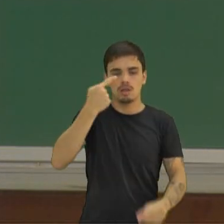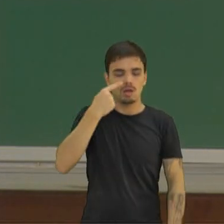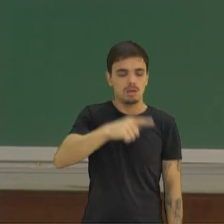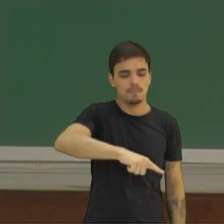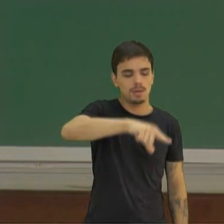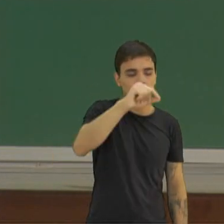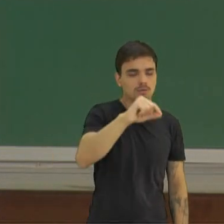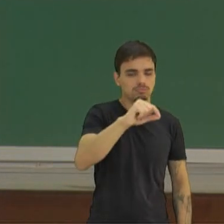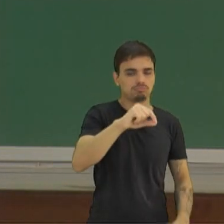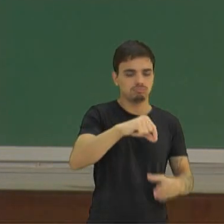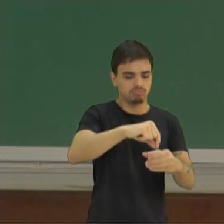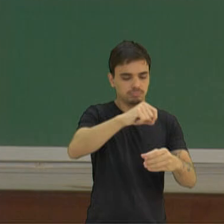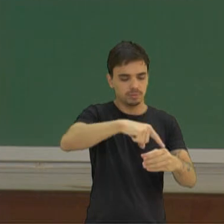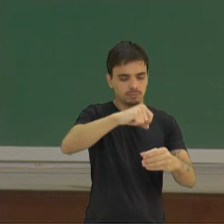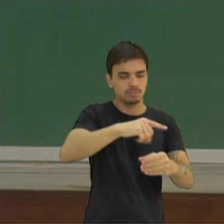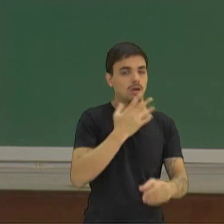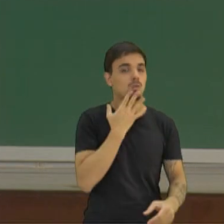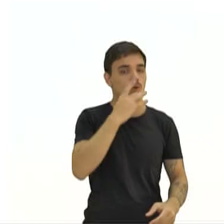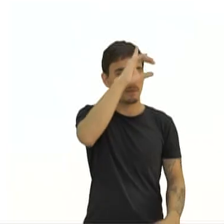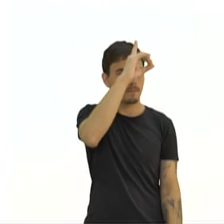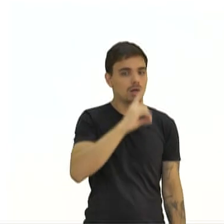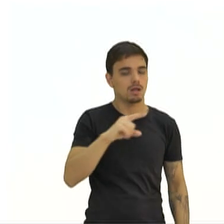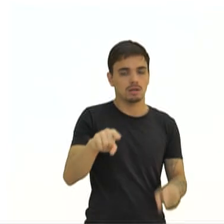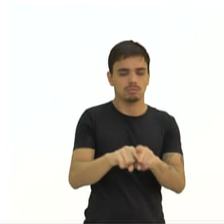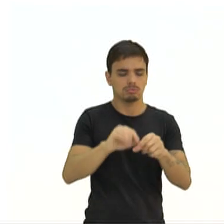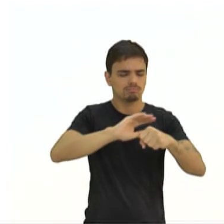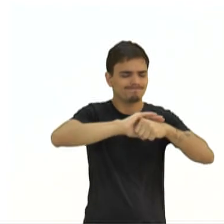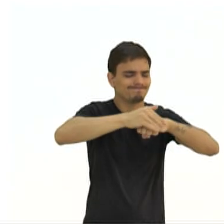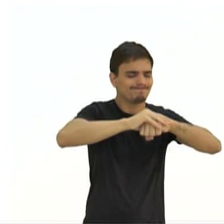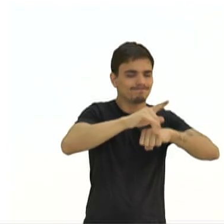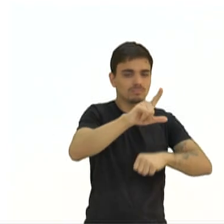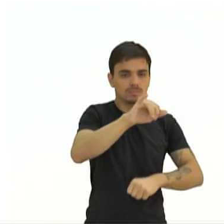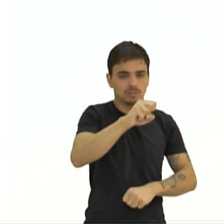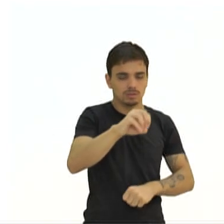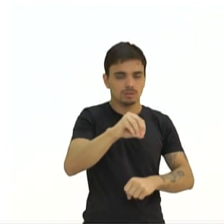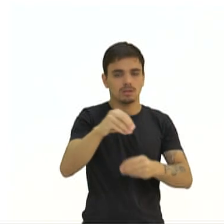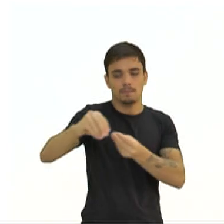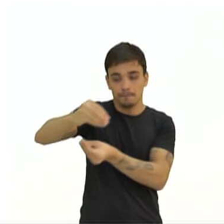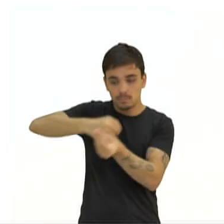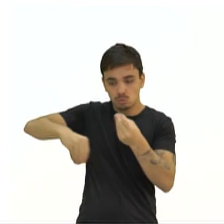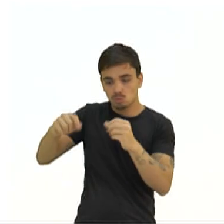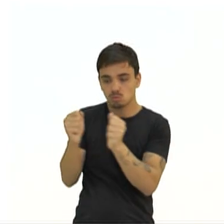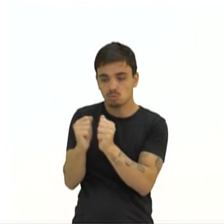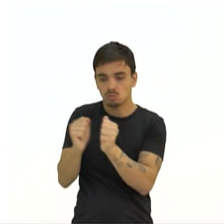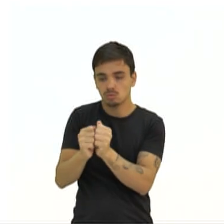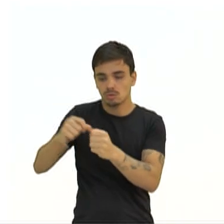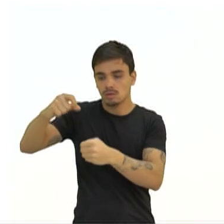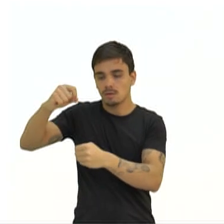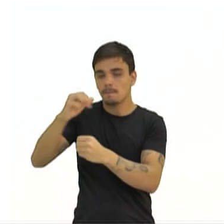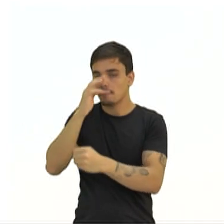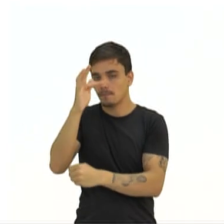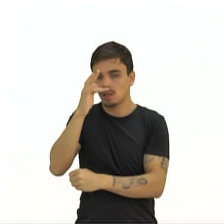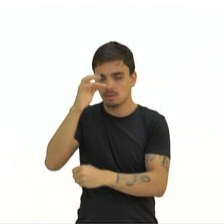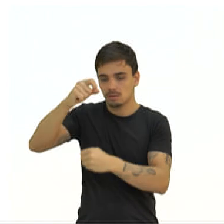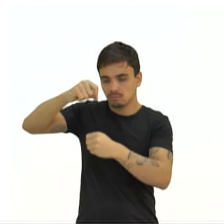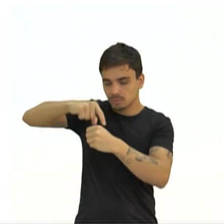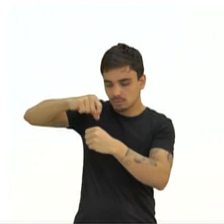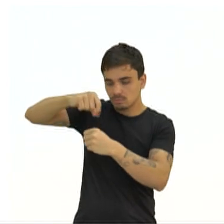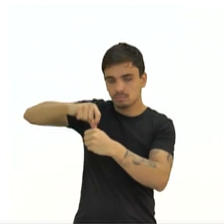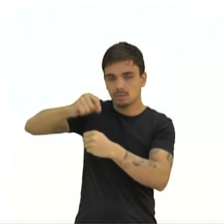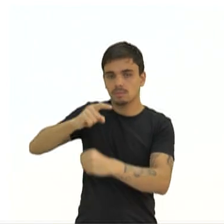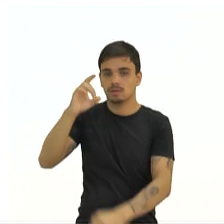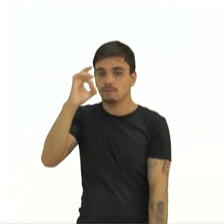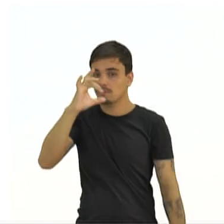semente que era de cor amarela e aspecto liso e começou a cruzar com plantas que produziam